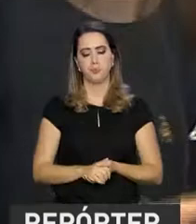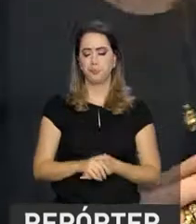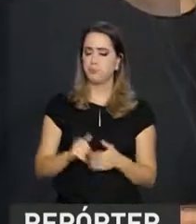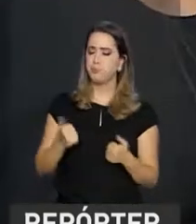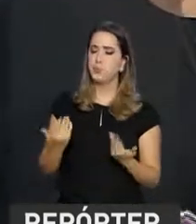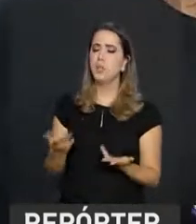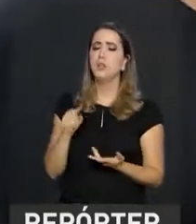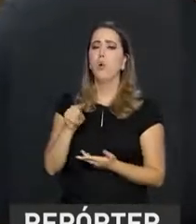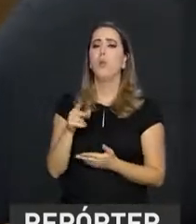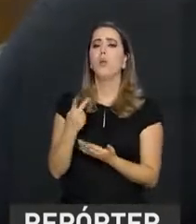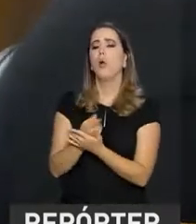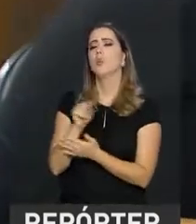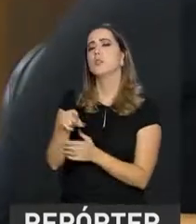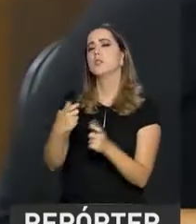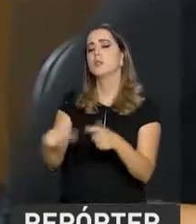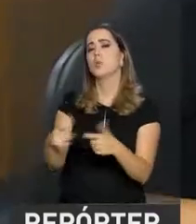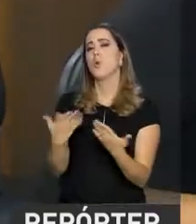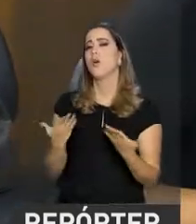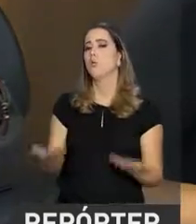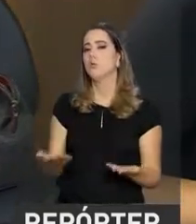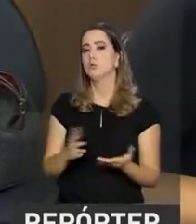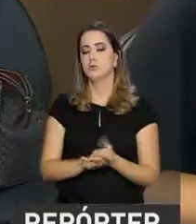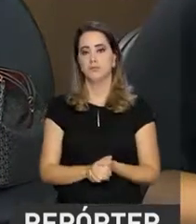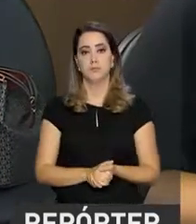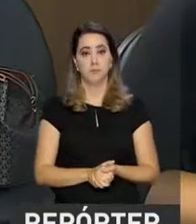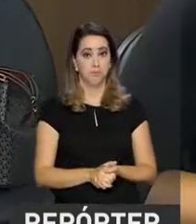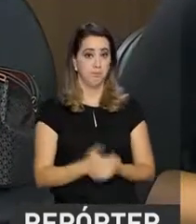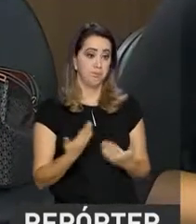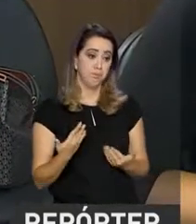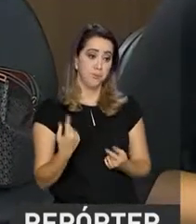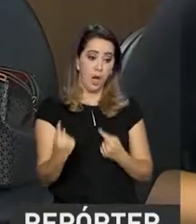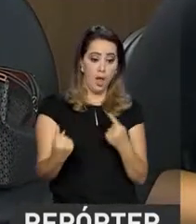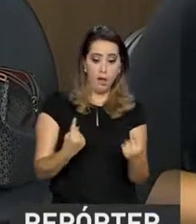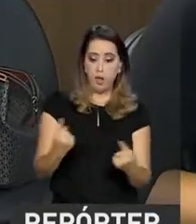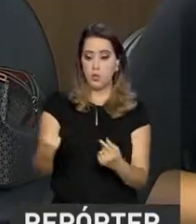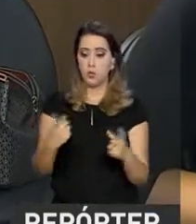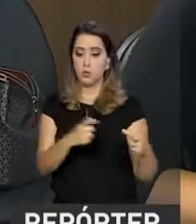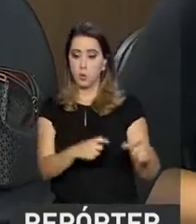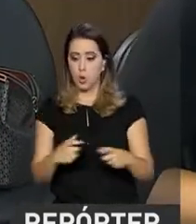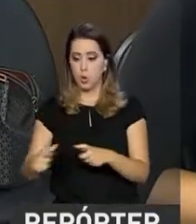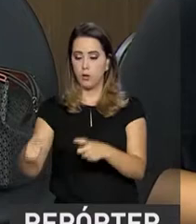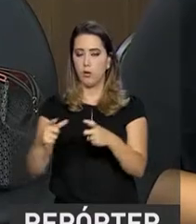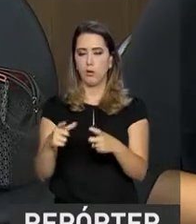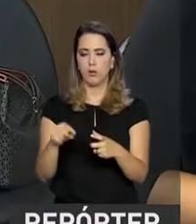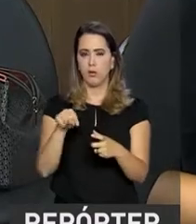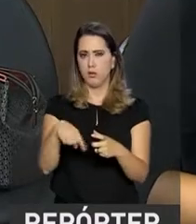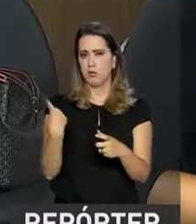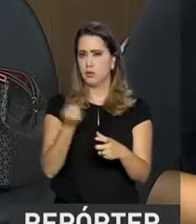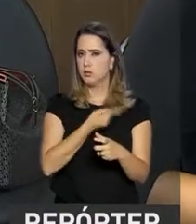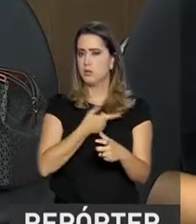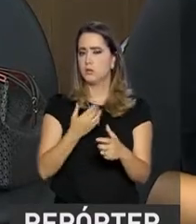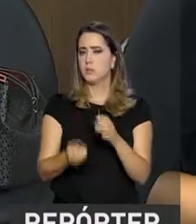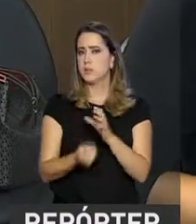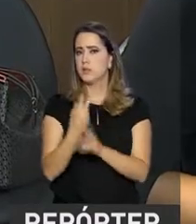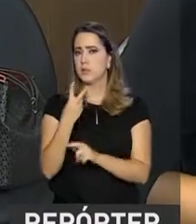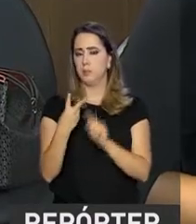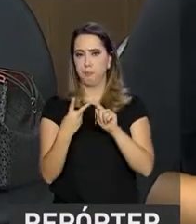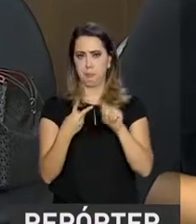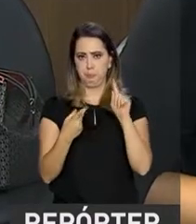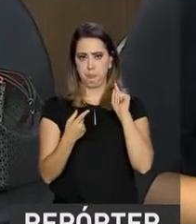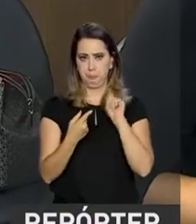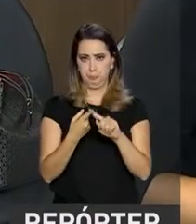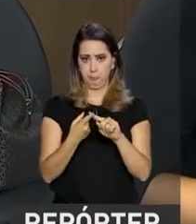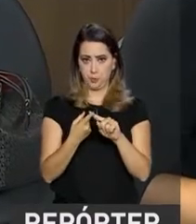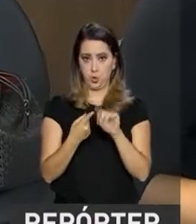neste arquipélago bem nós vamos criar em cada um destes arquipélagos 22 dois tipos de unidades